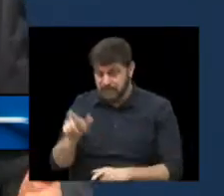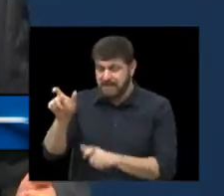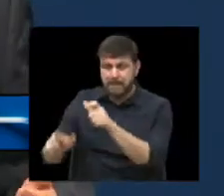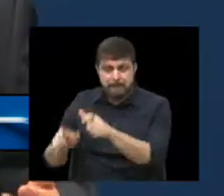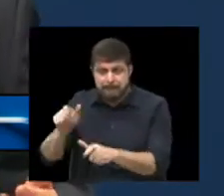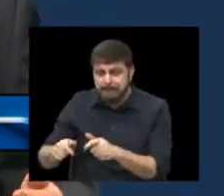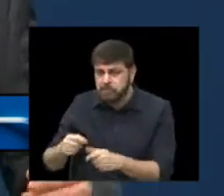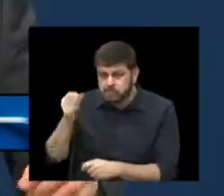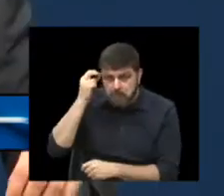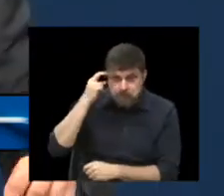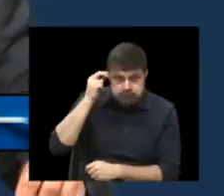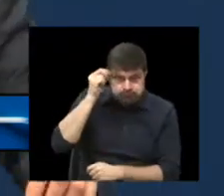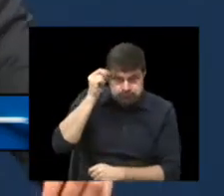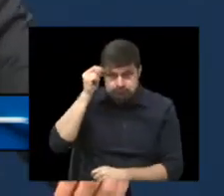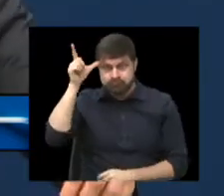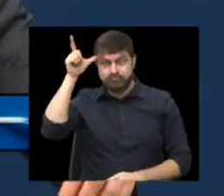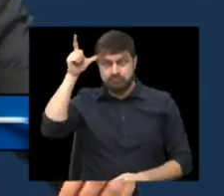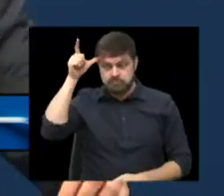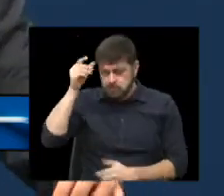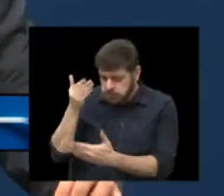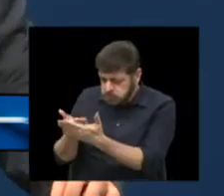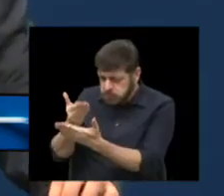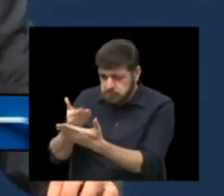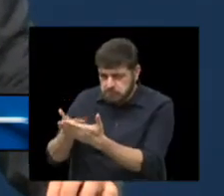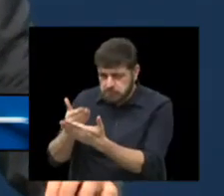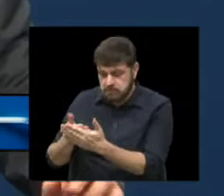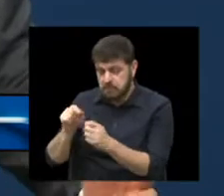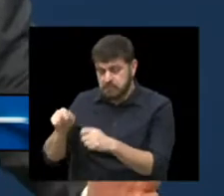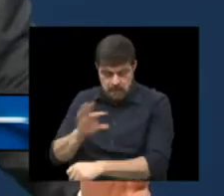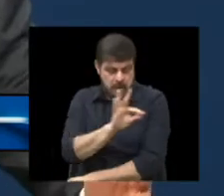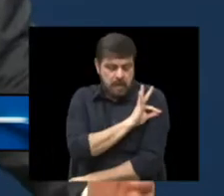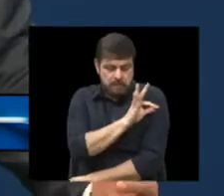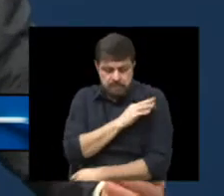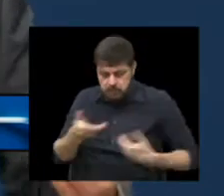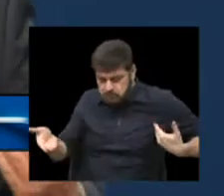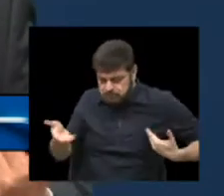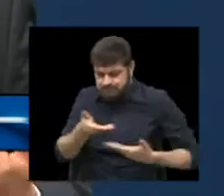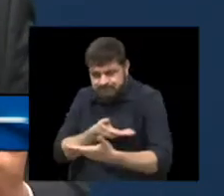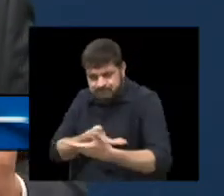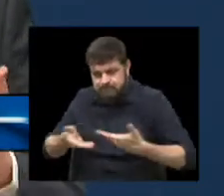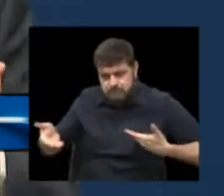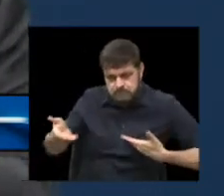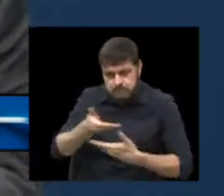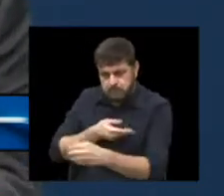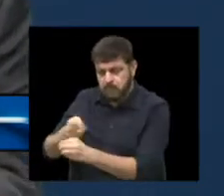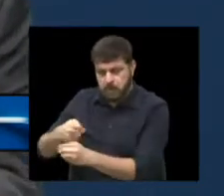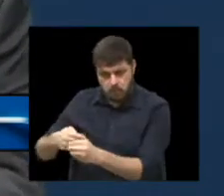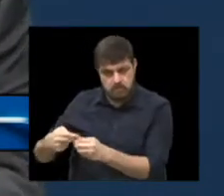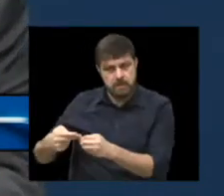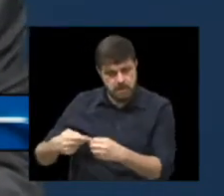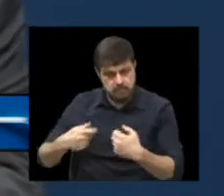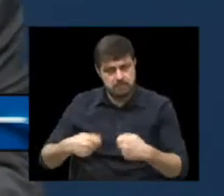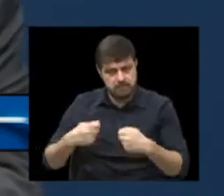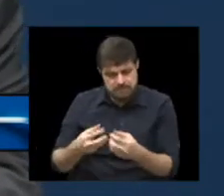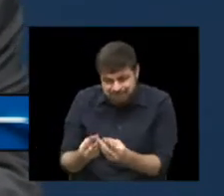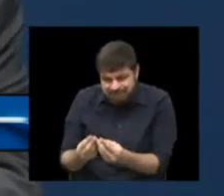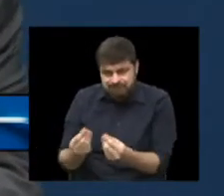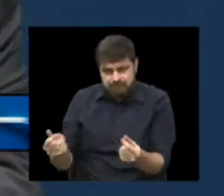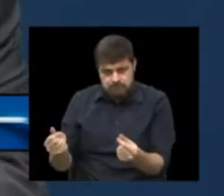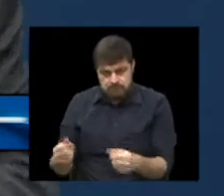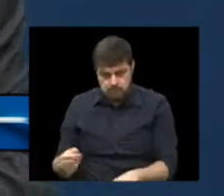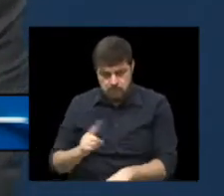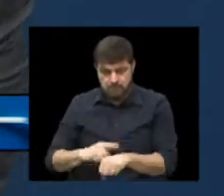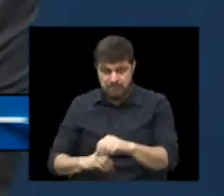se aprofunda nas questões. Então, acho que é muito importante que essa interlocução se aprimore nesses próximos 90